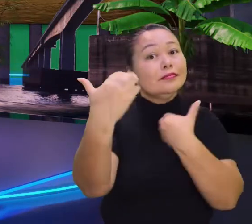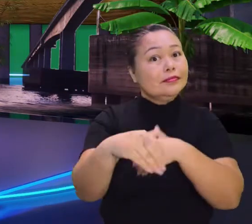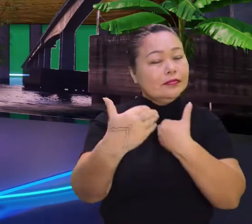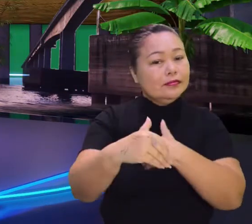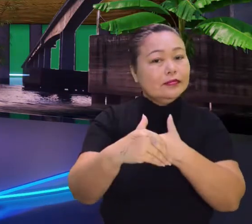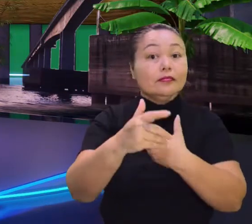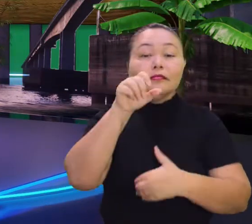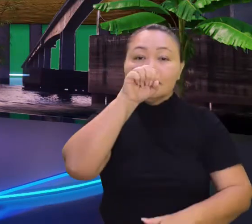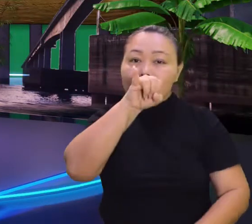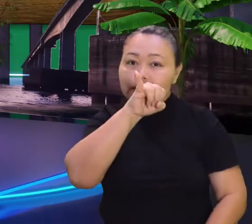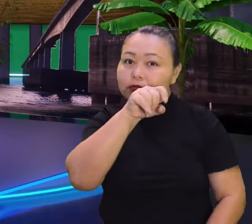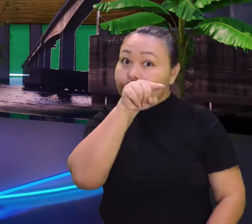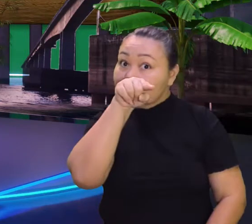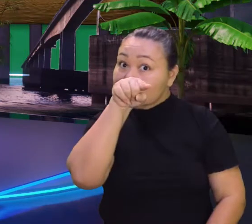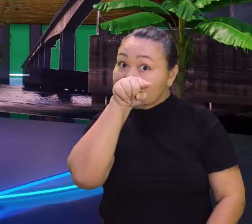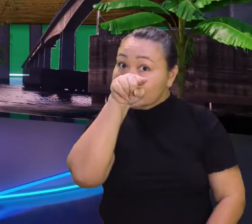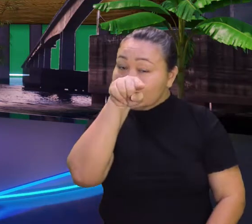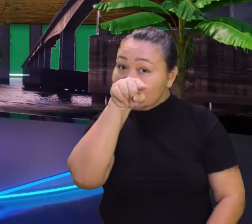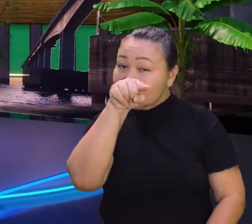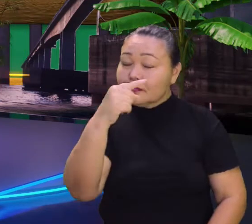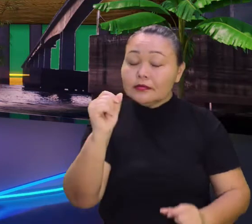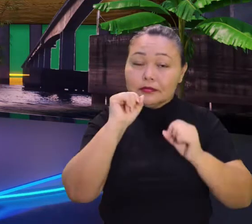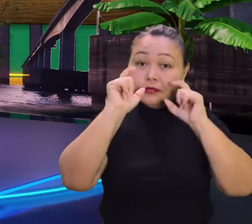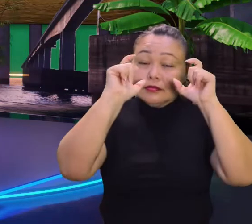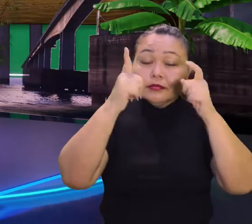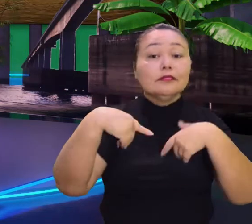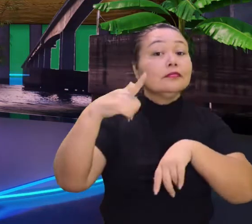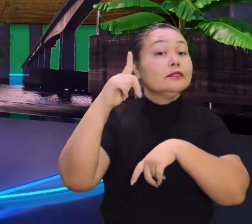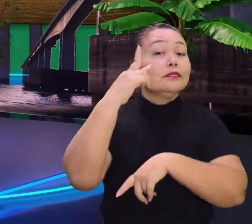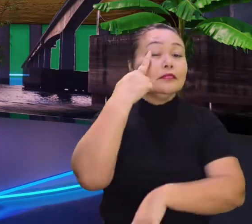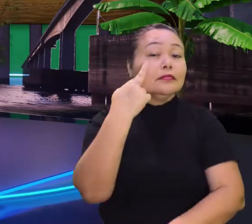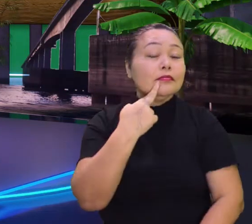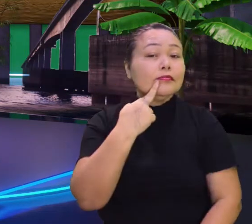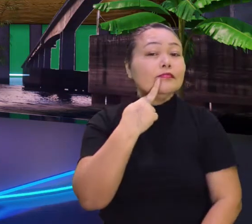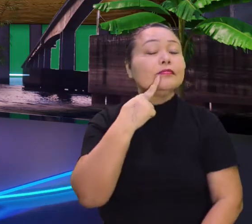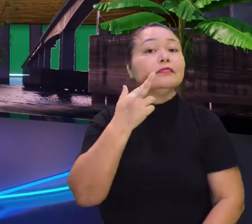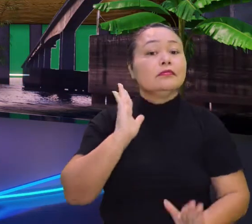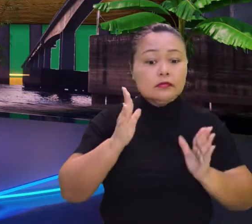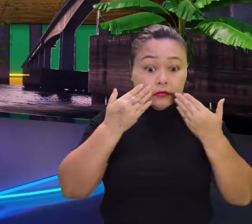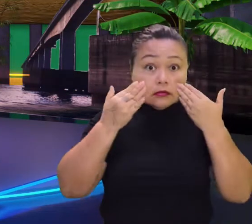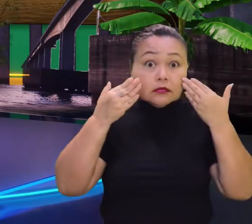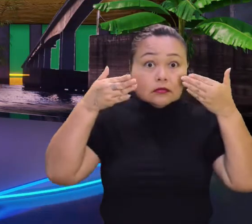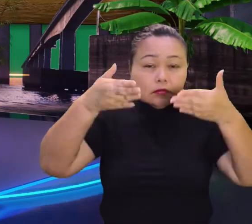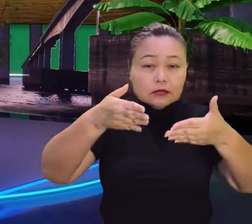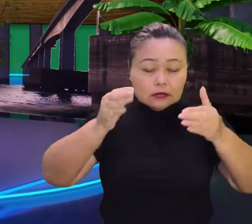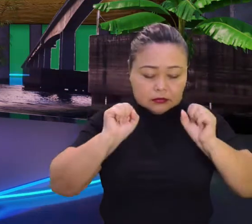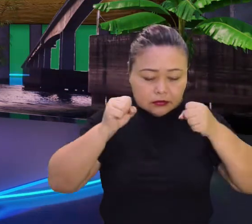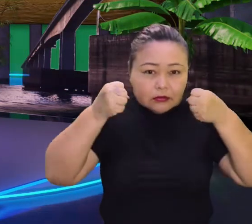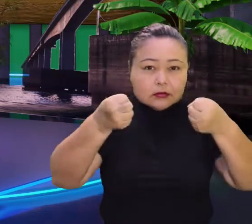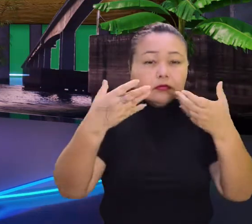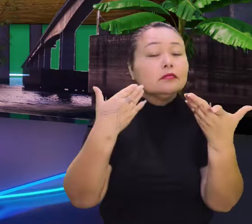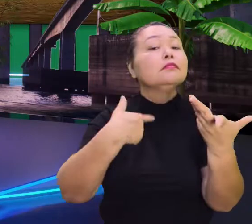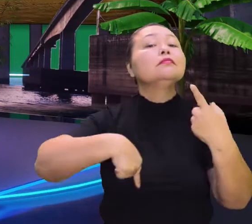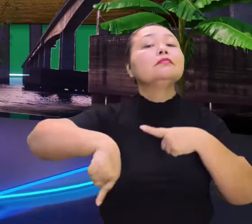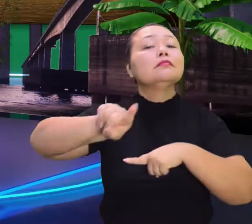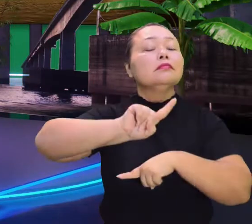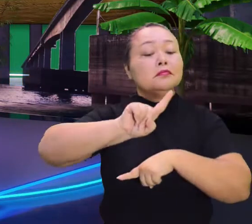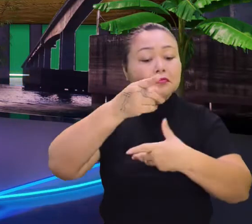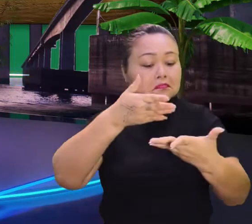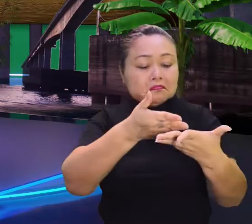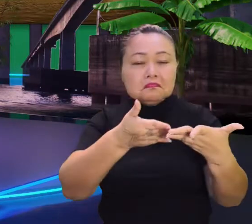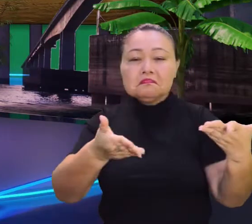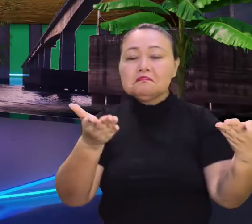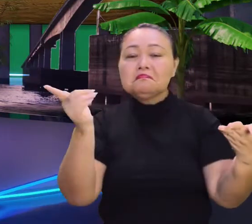concurso. Então, se você também está ligado na Geografia de Rondônia com muita dedicação, você vai tirar de letra e